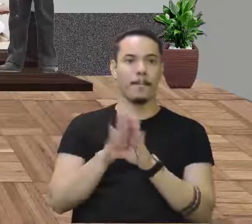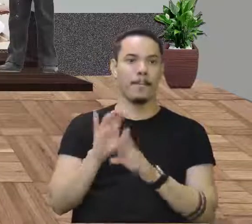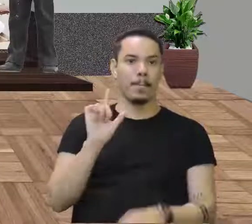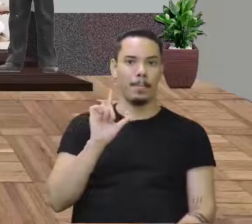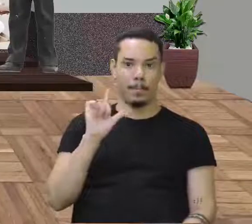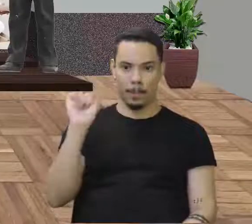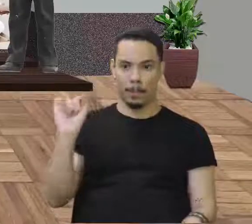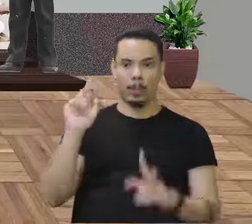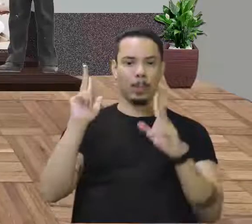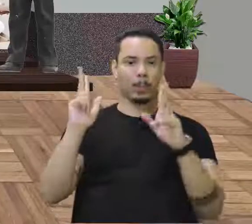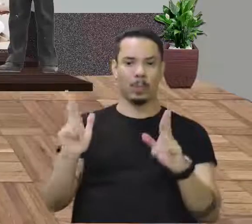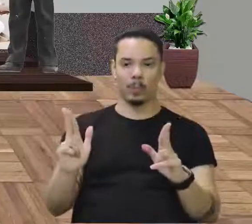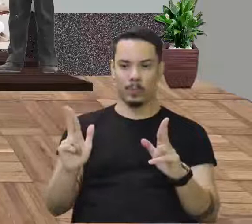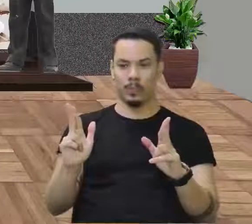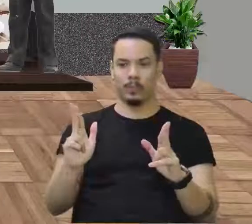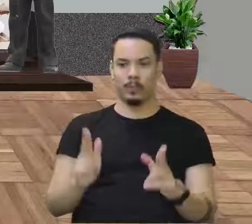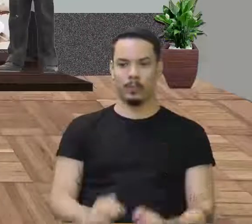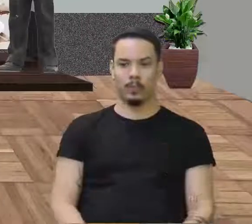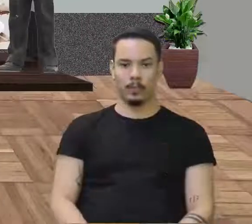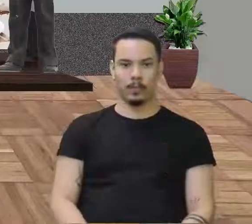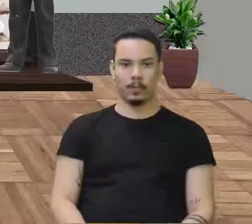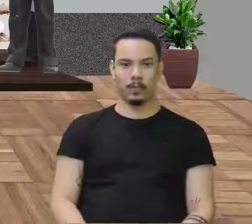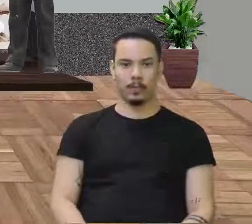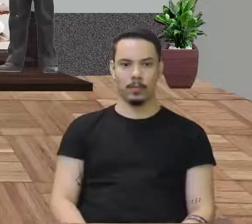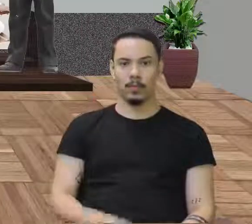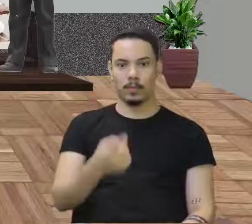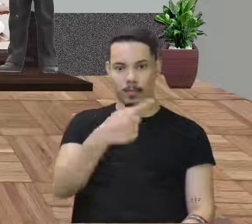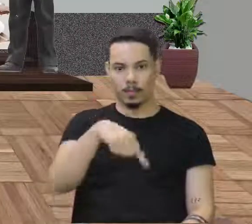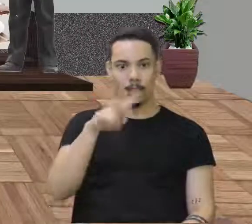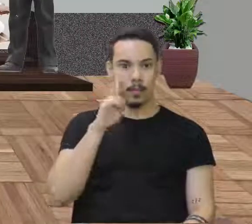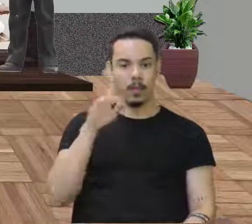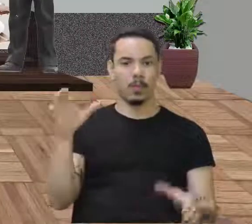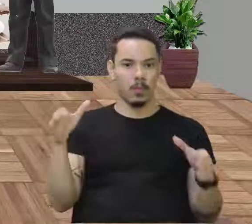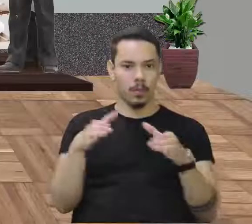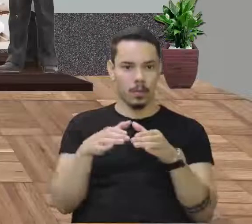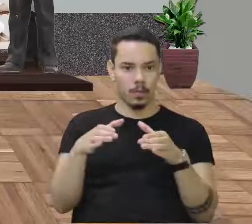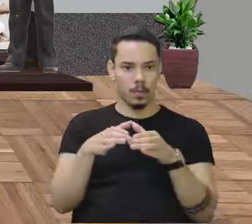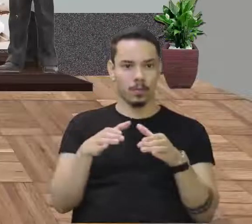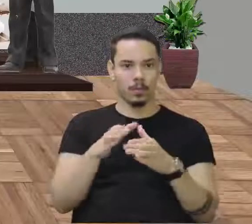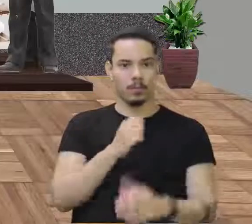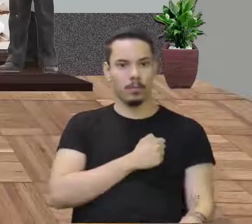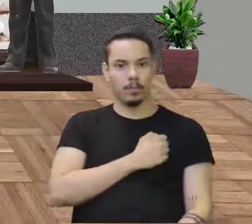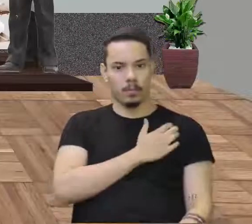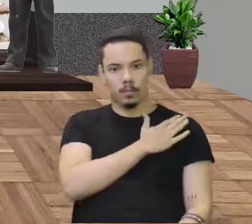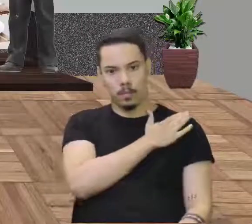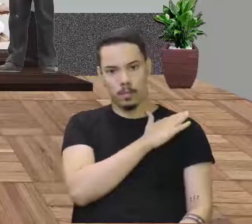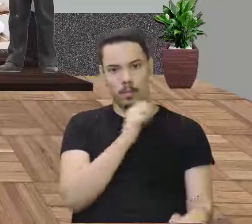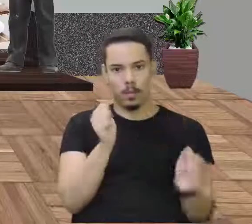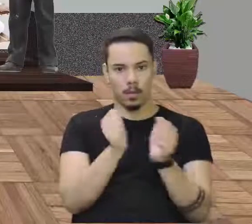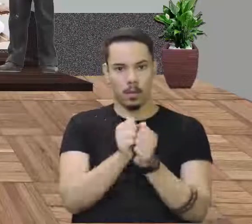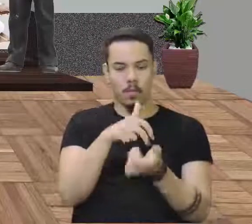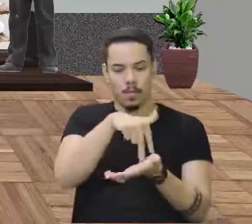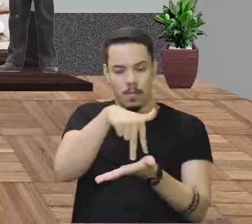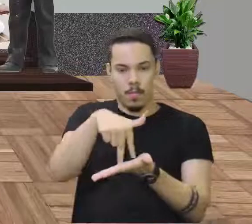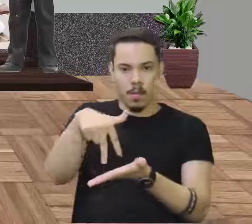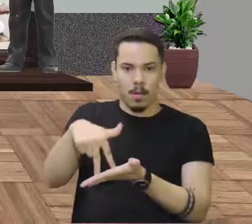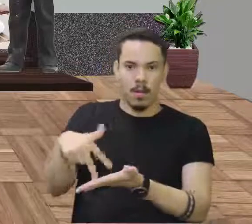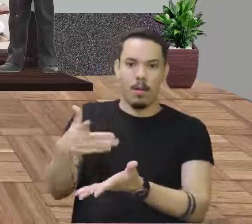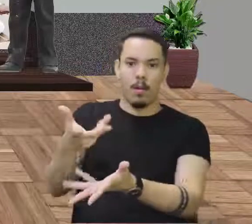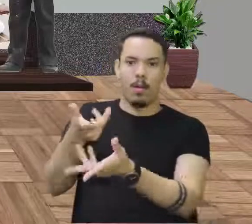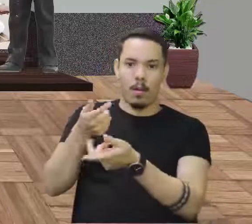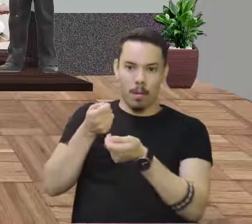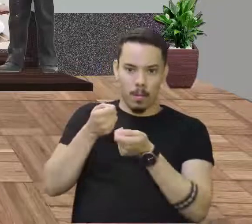indo embora. O hidroavião aí, os outros militares em pé aí, recepcionando